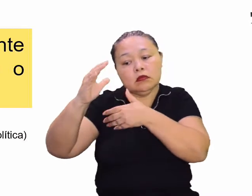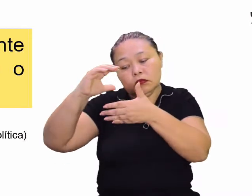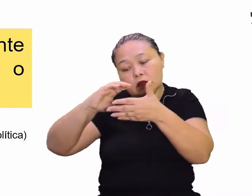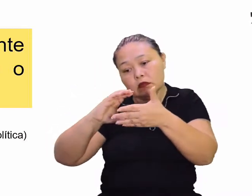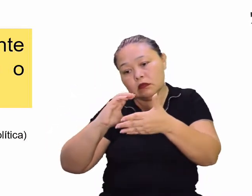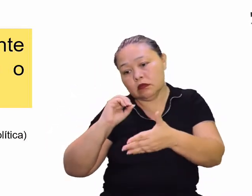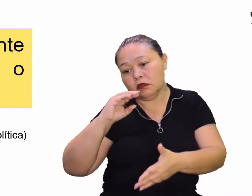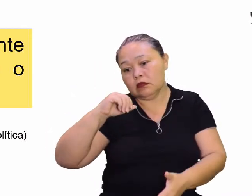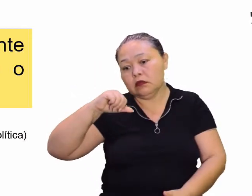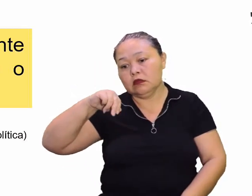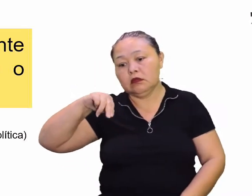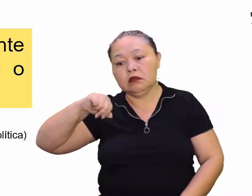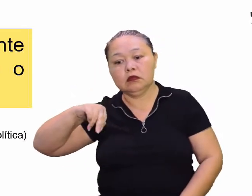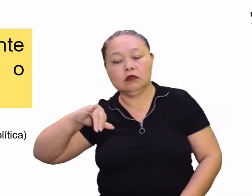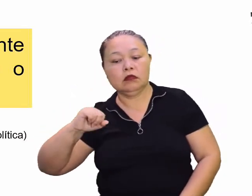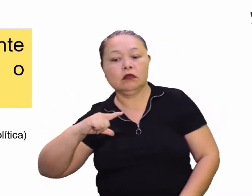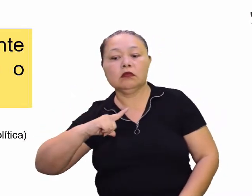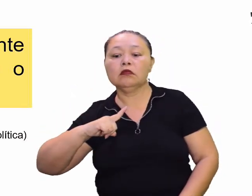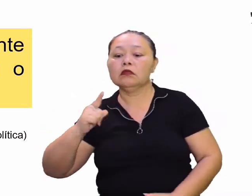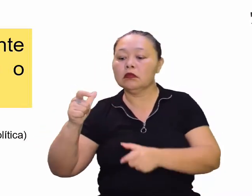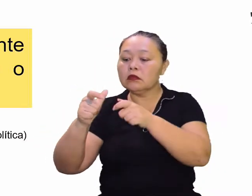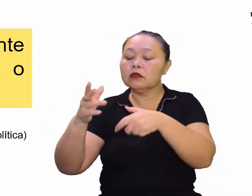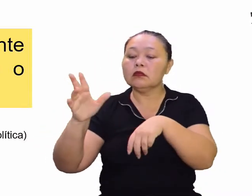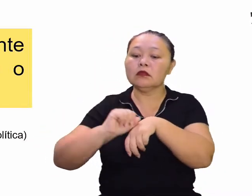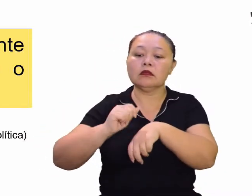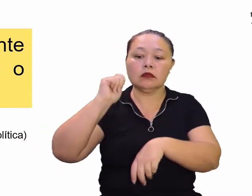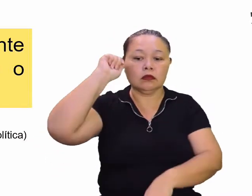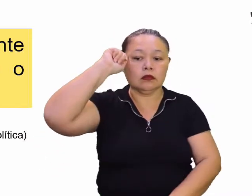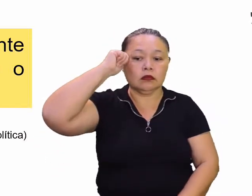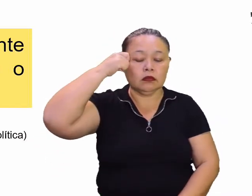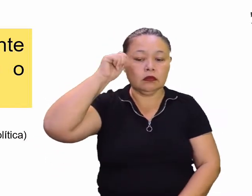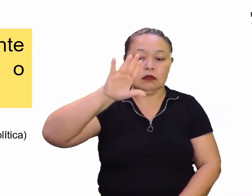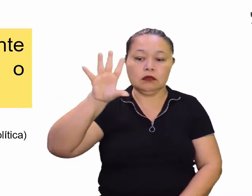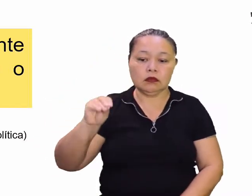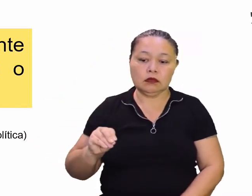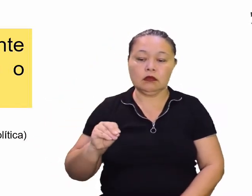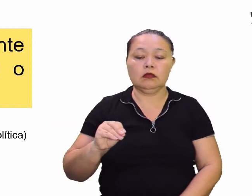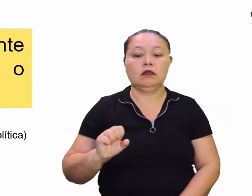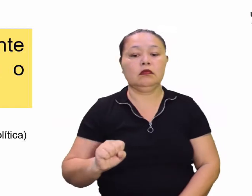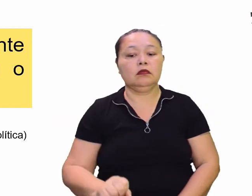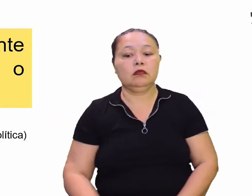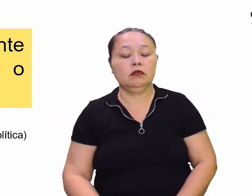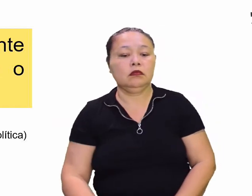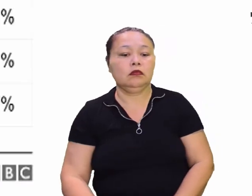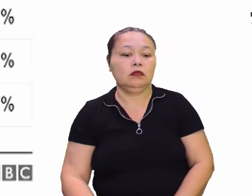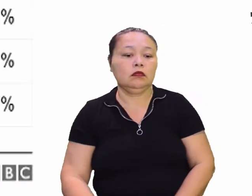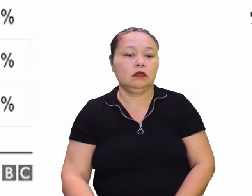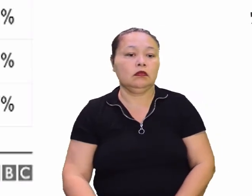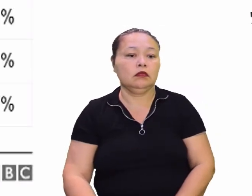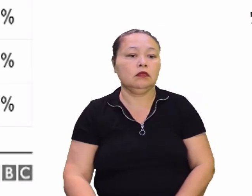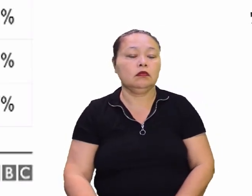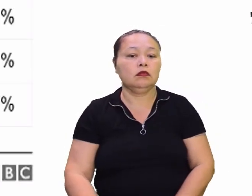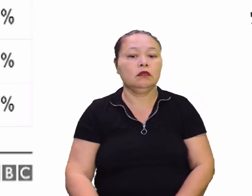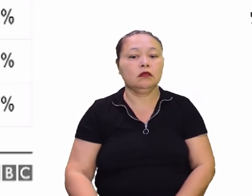embaixo. Então, essa localização geográfica da Ásia é muito importante. Da África do Sul. Da África do Sul.